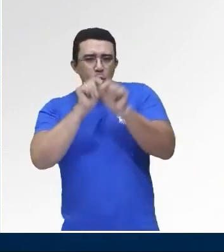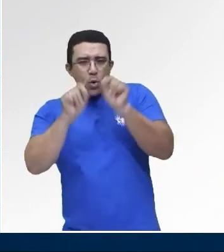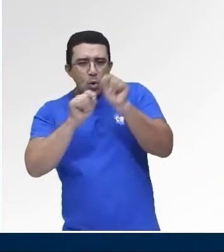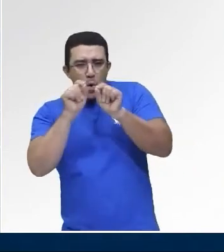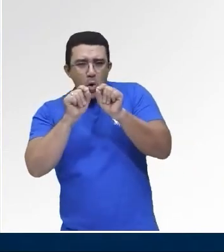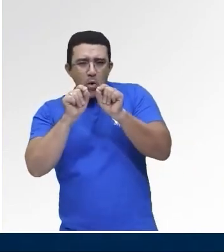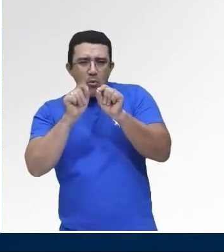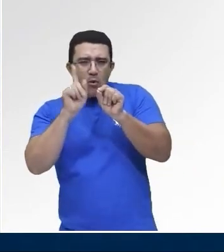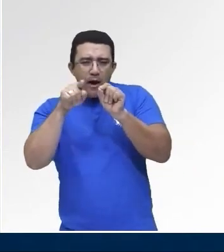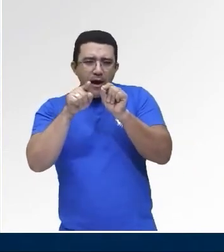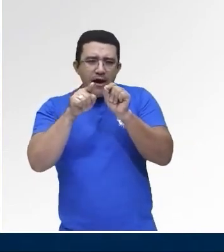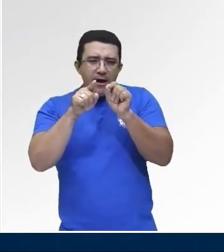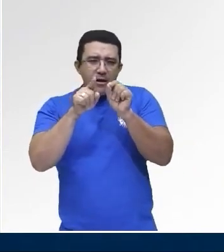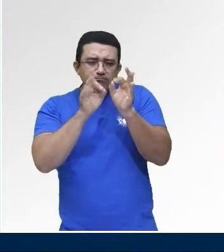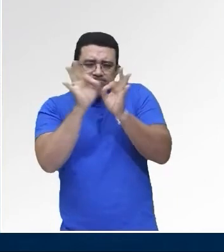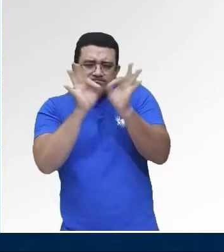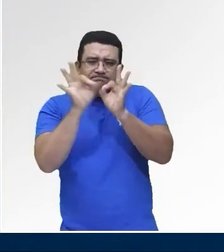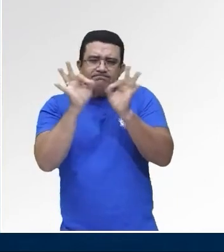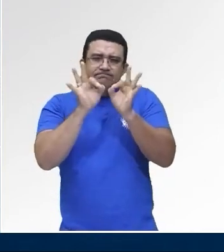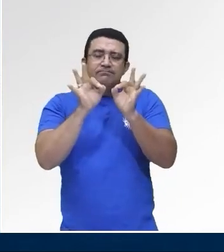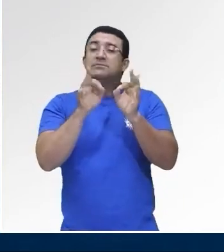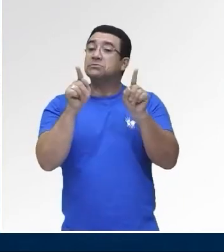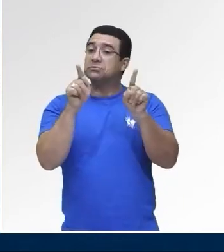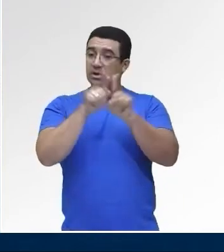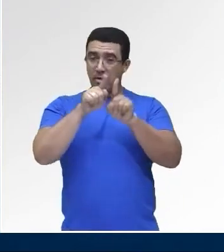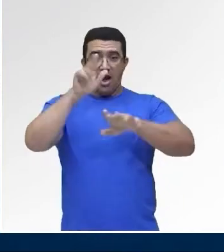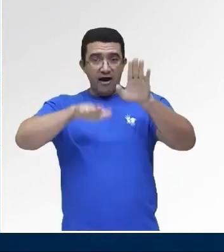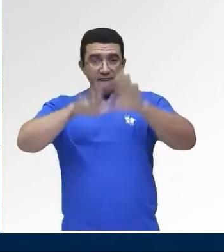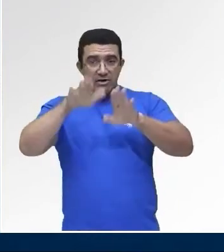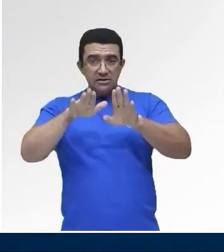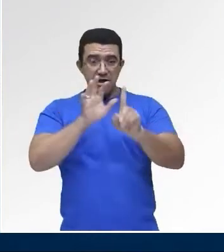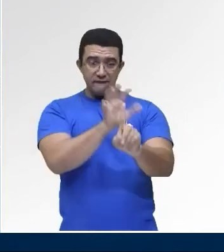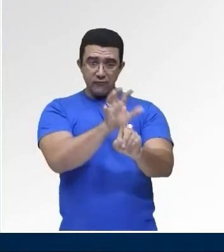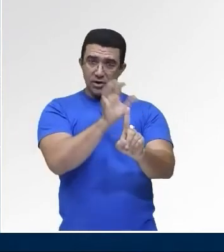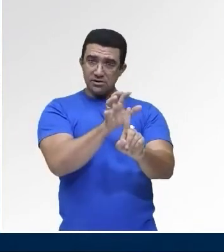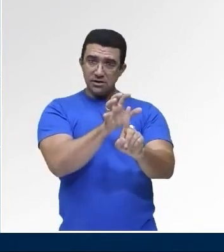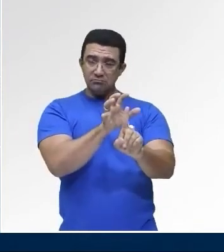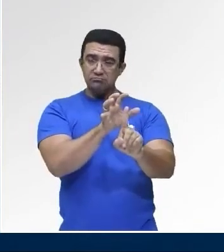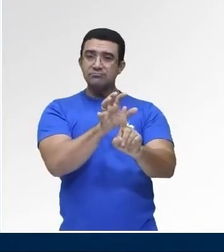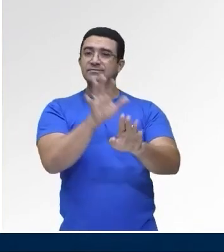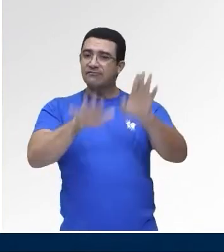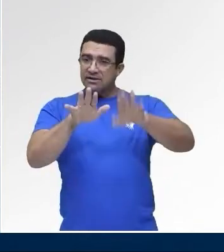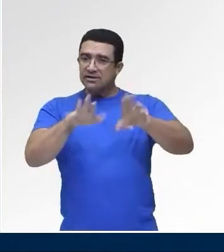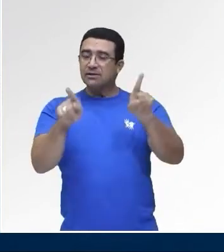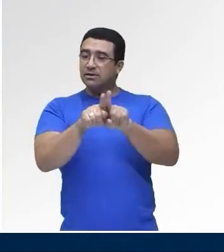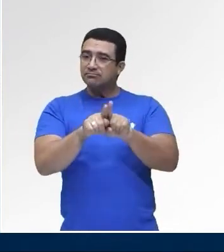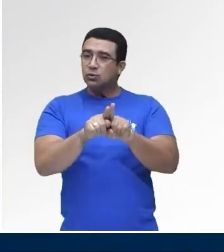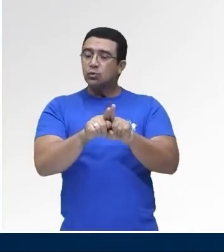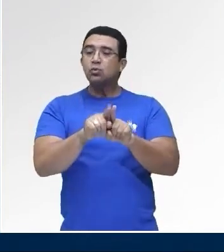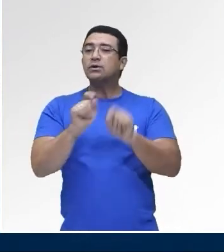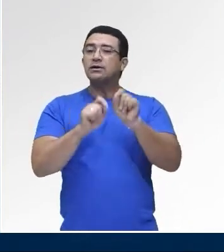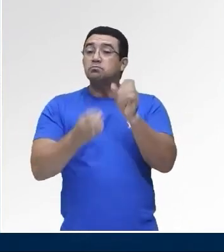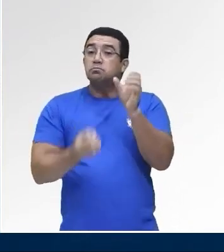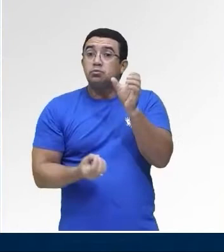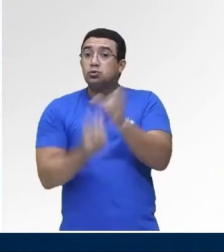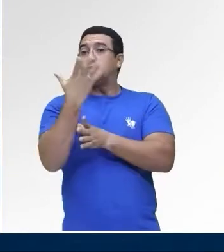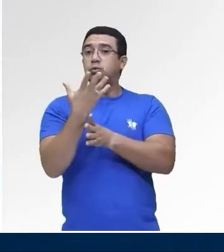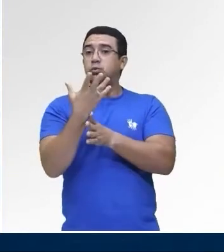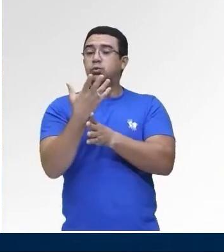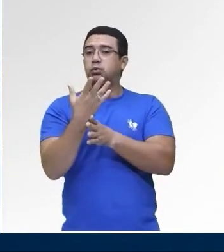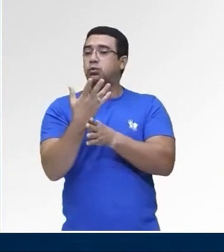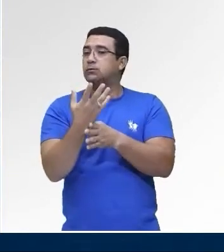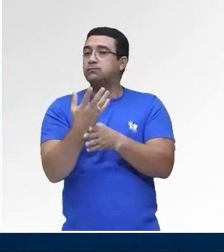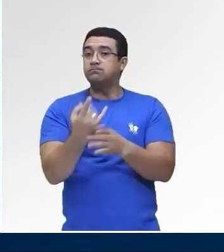foi constituída também vai despertar um sentimento. Então, na música nós também temos poesia, porque em